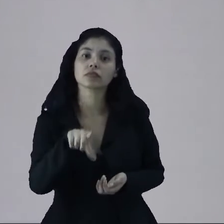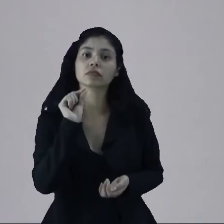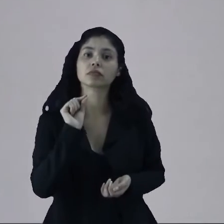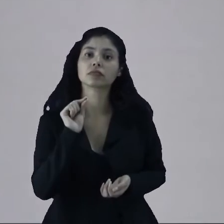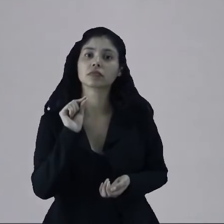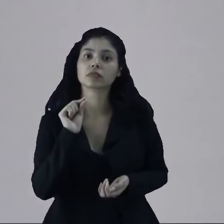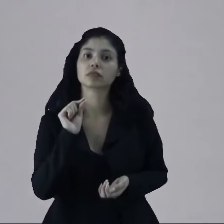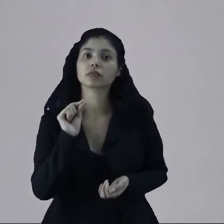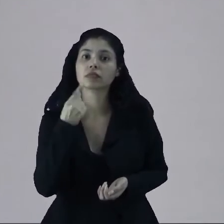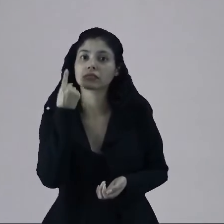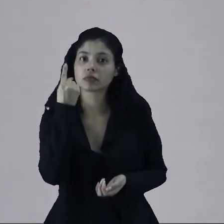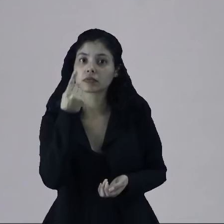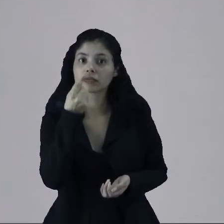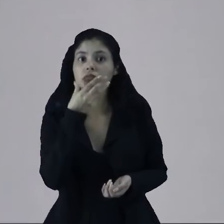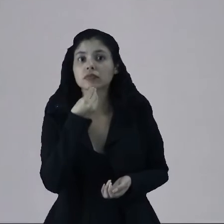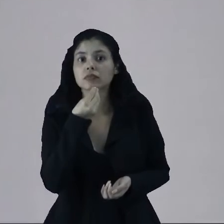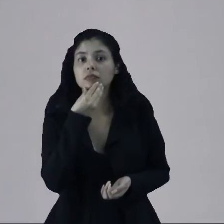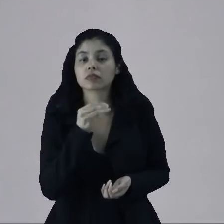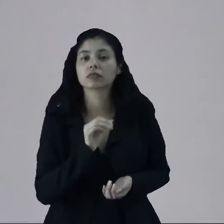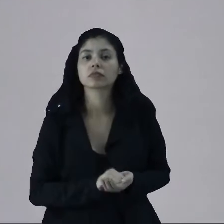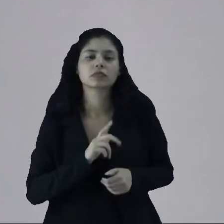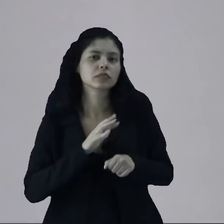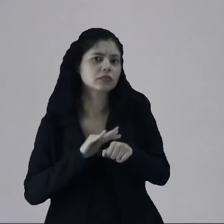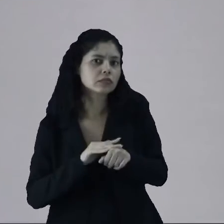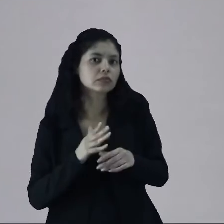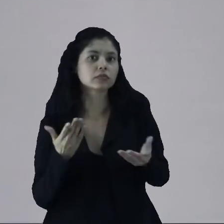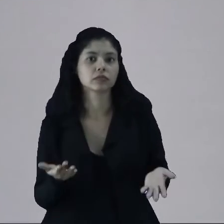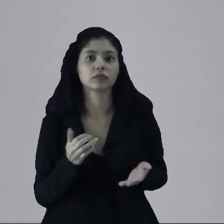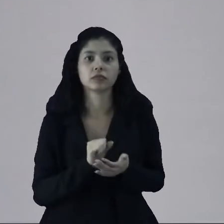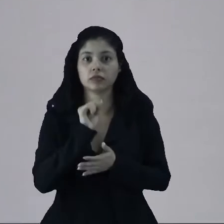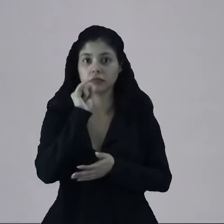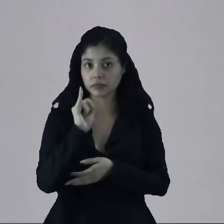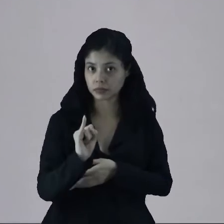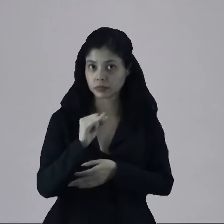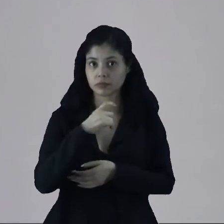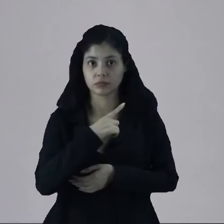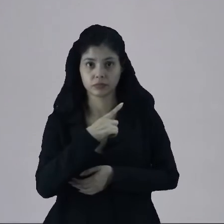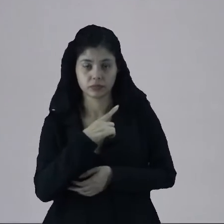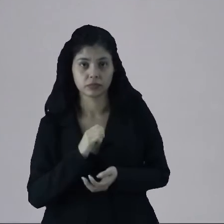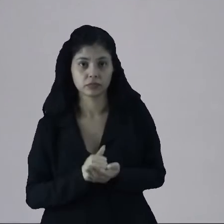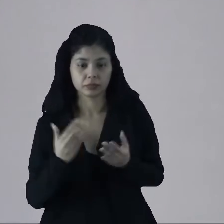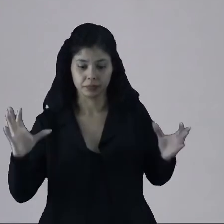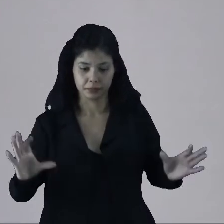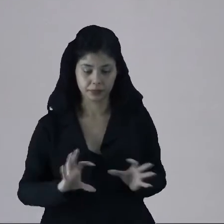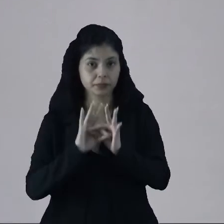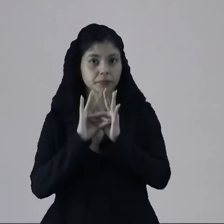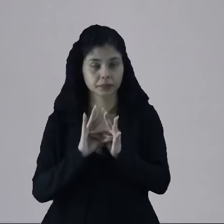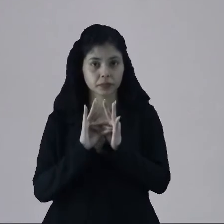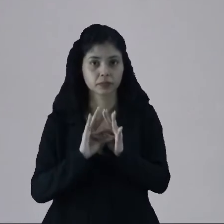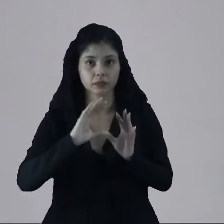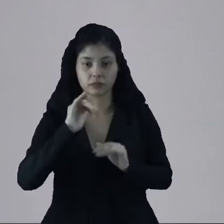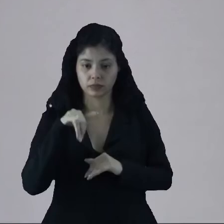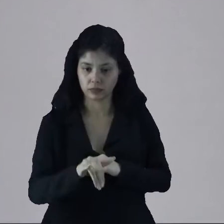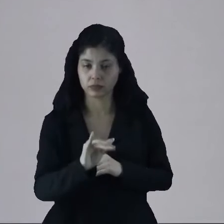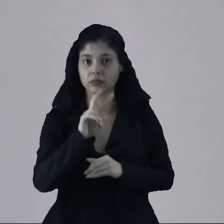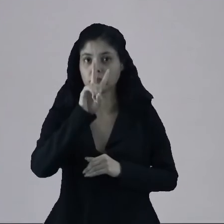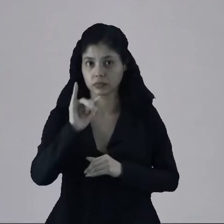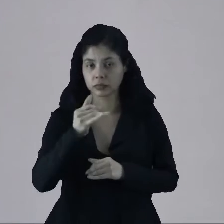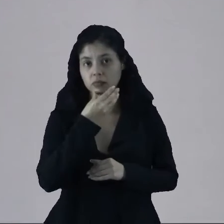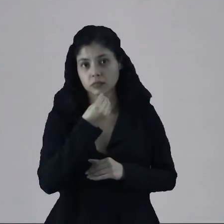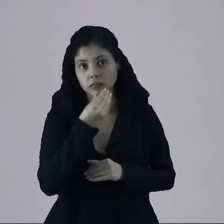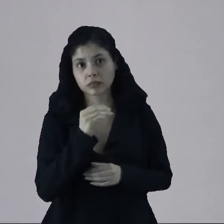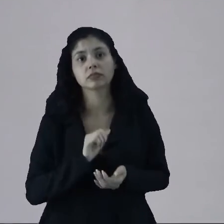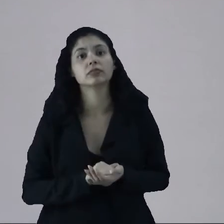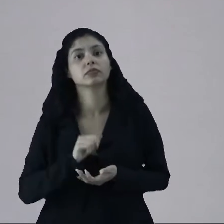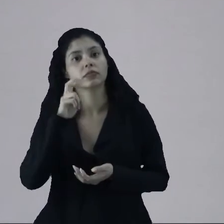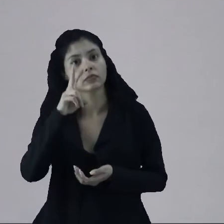chances de nascer um homem com essa doença. Ora, se ela é relacionada ao cromossomo Y, se vai nascer o homem,